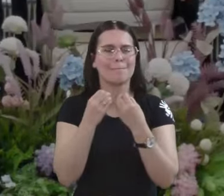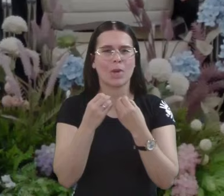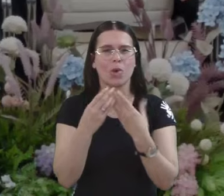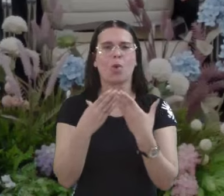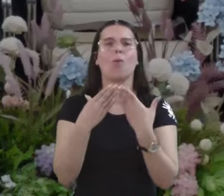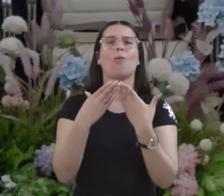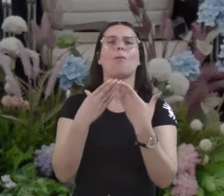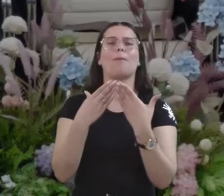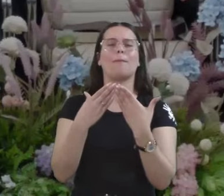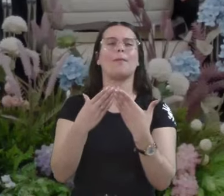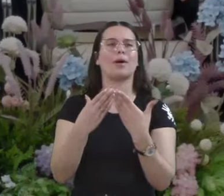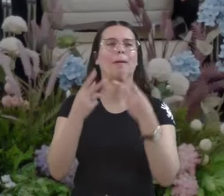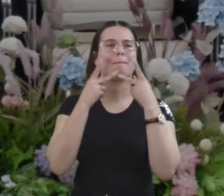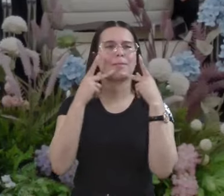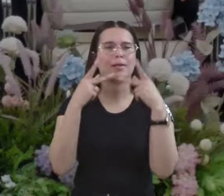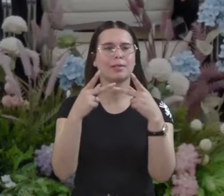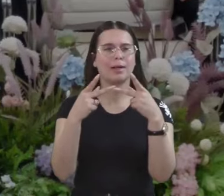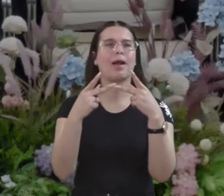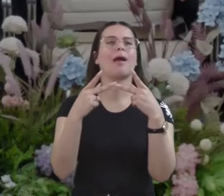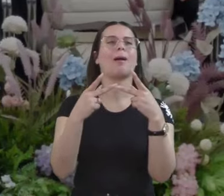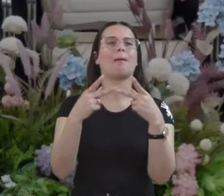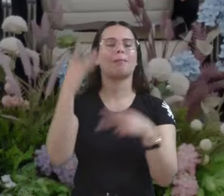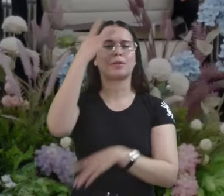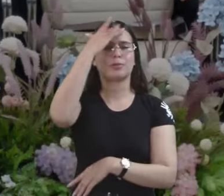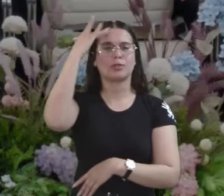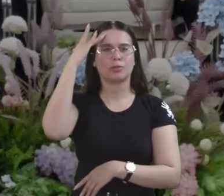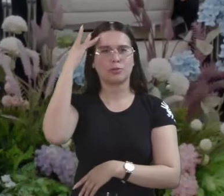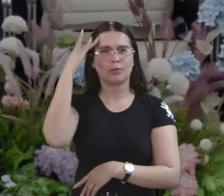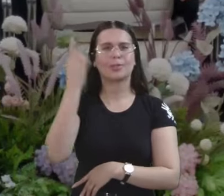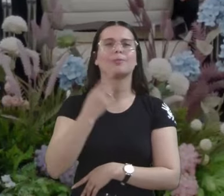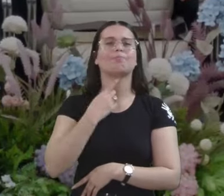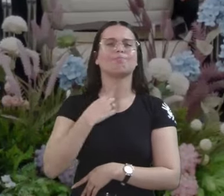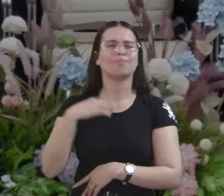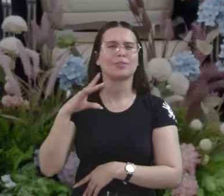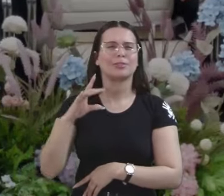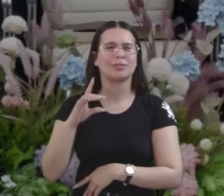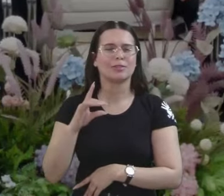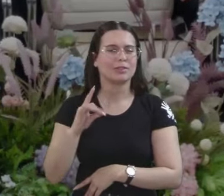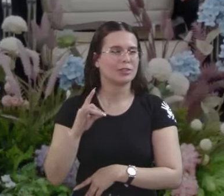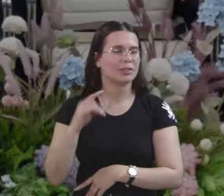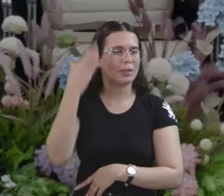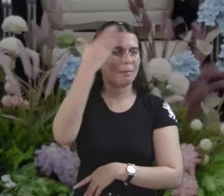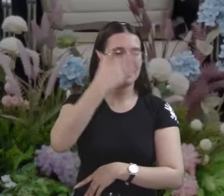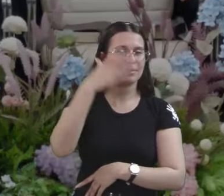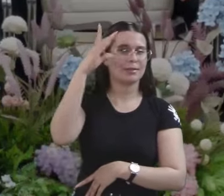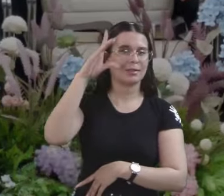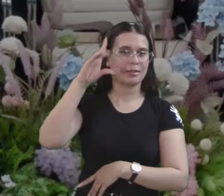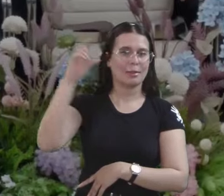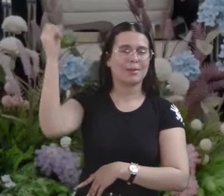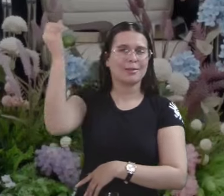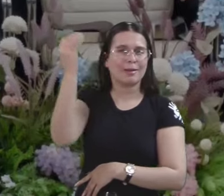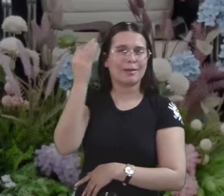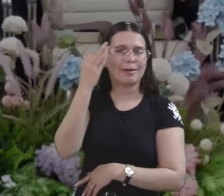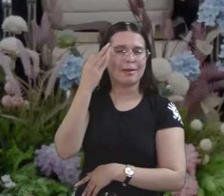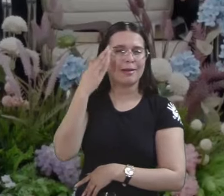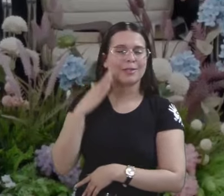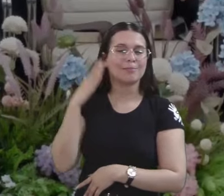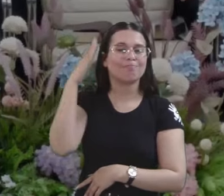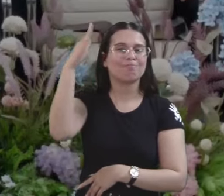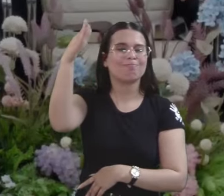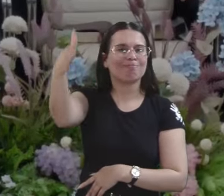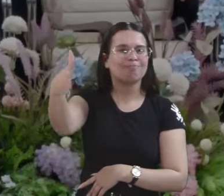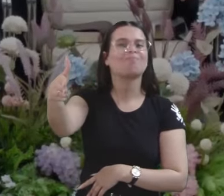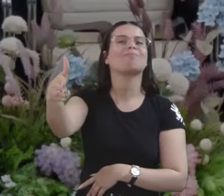moída, aleluia, pela justiça, pelo tempo, pelo pecado que os enganou, mas a graça vai lá, entra